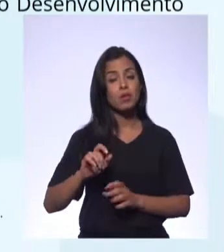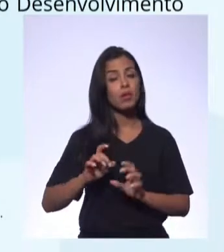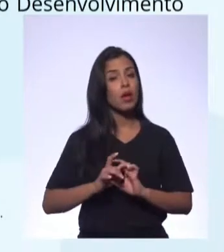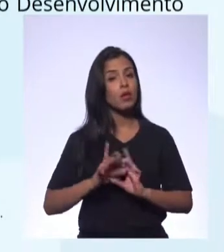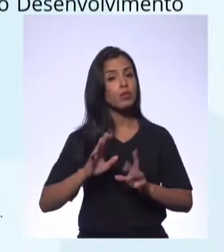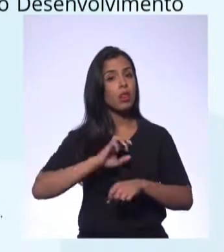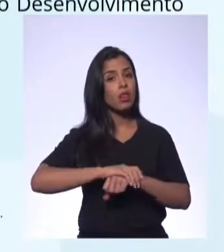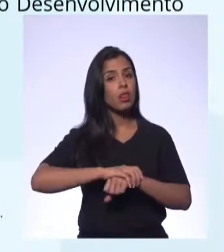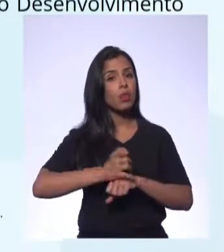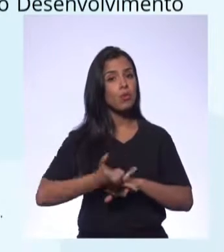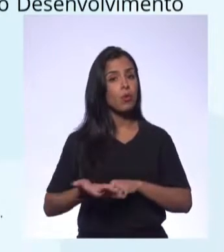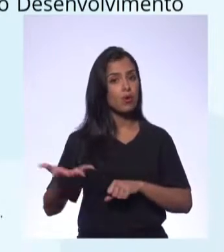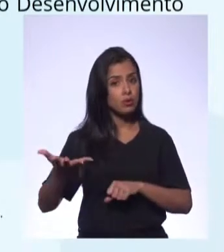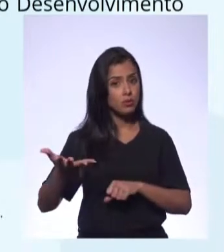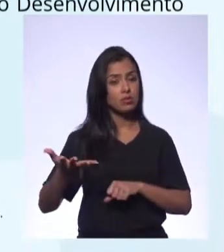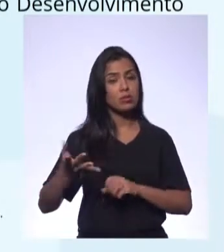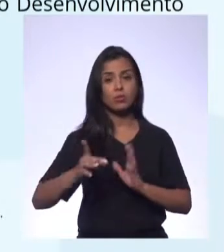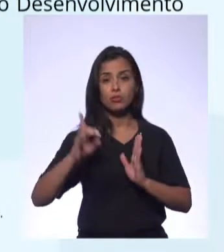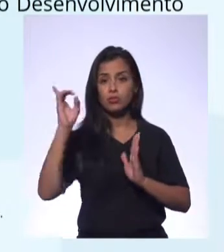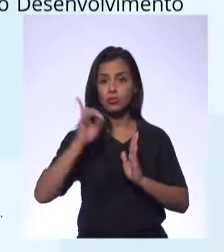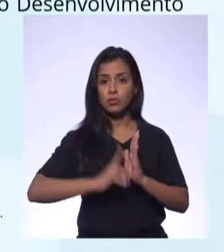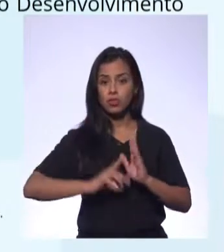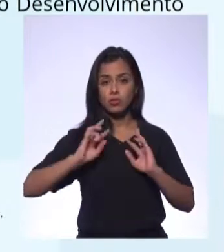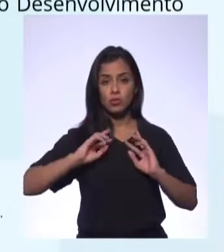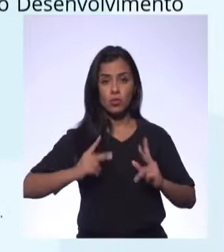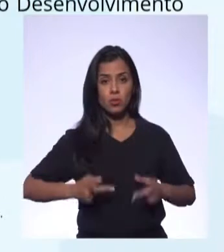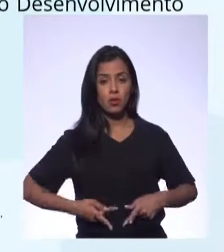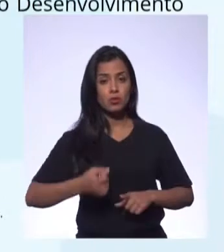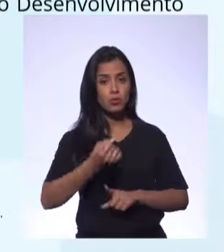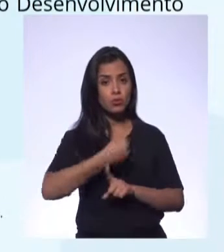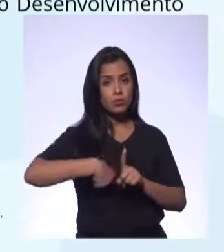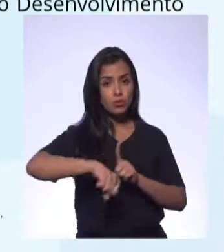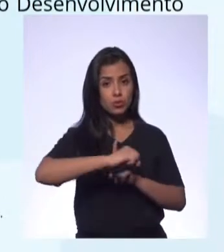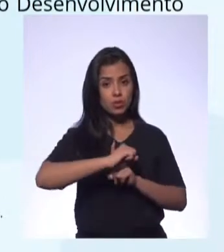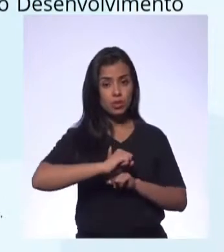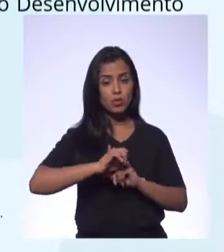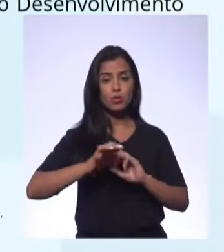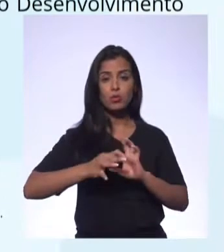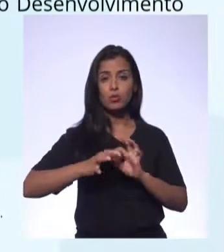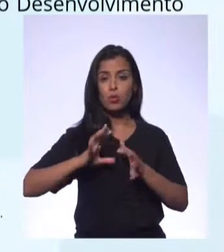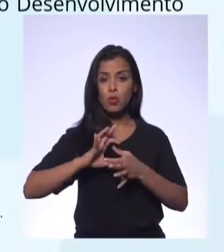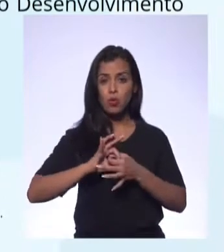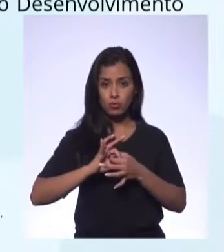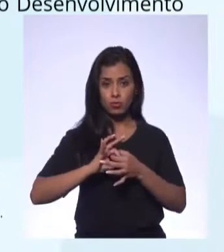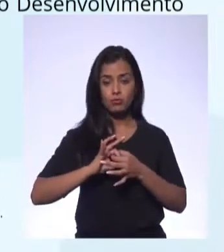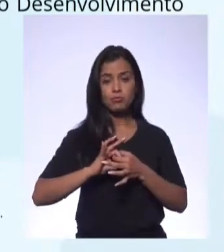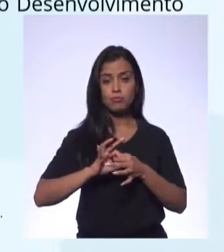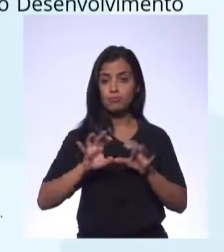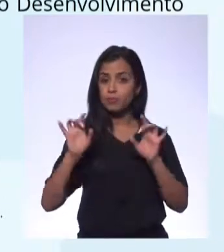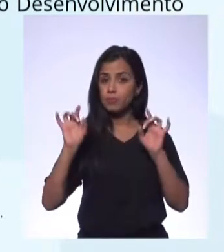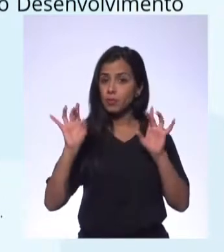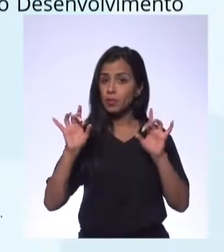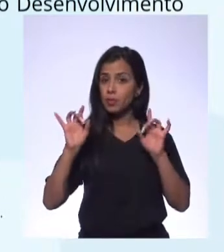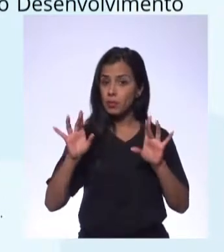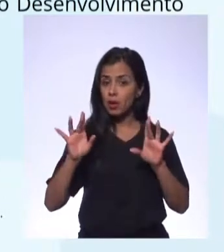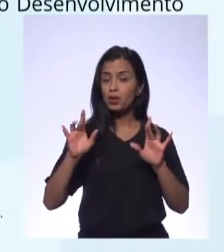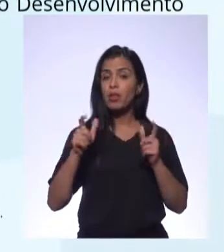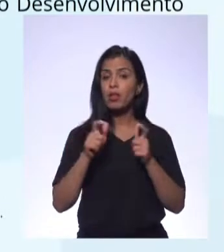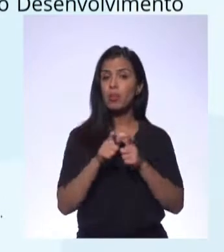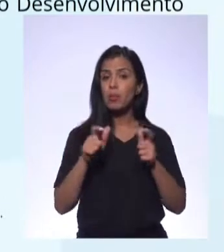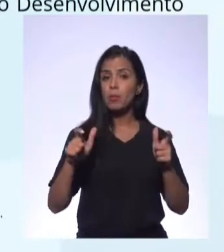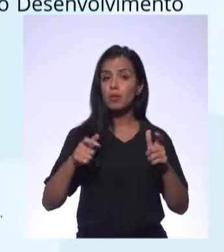direitos humanos, desenvolvimento econômico, social no continente. especialmente no aumento